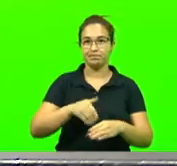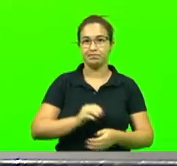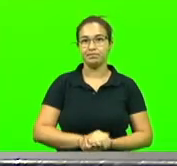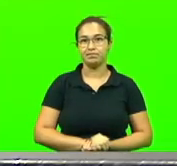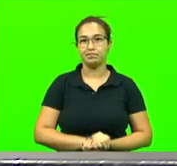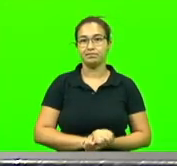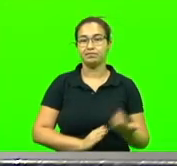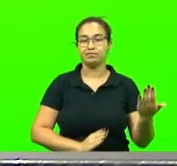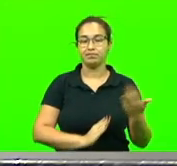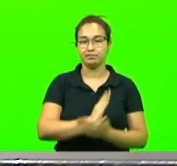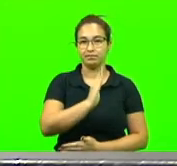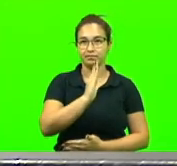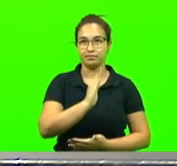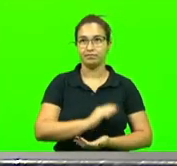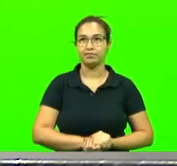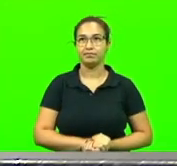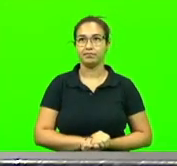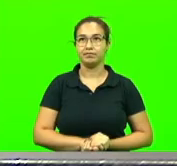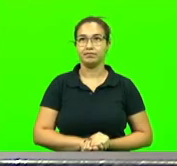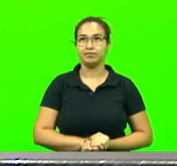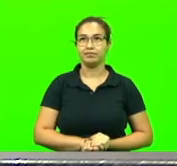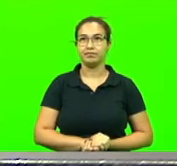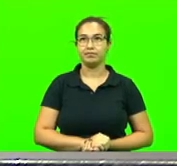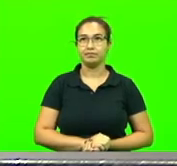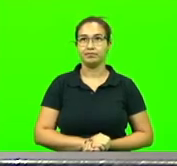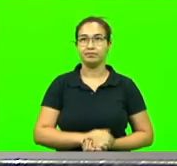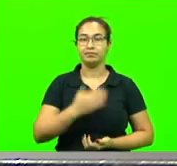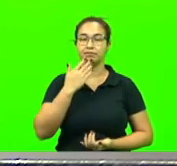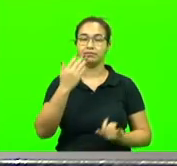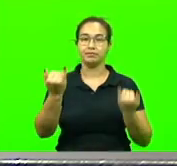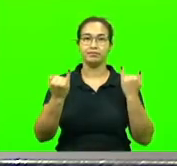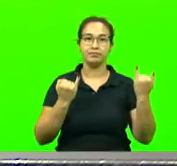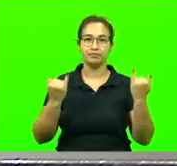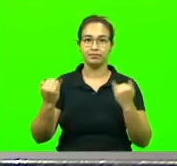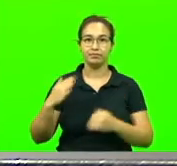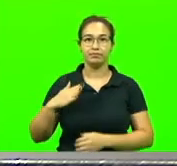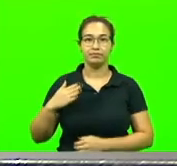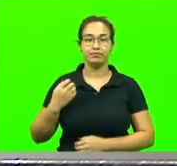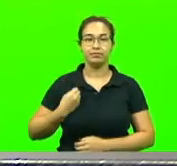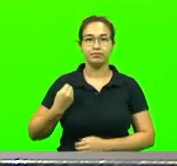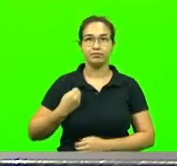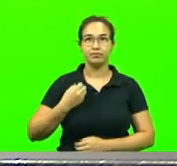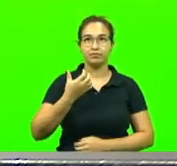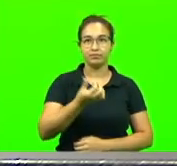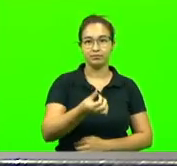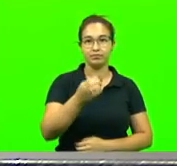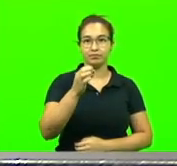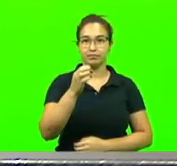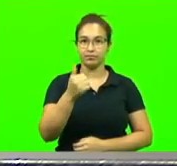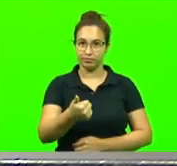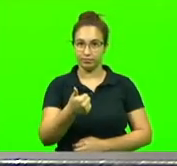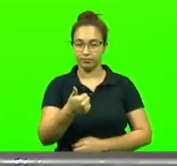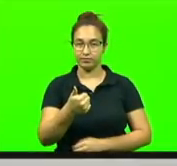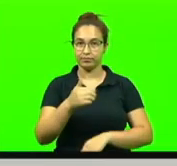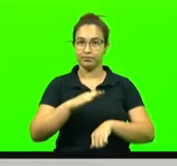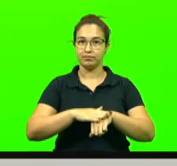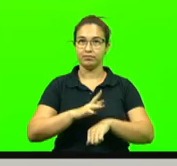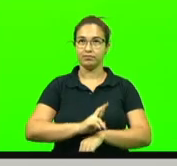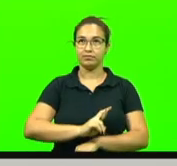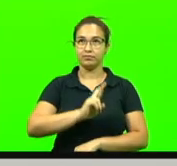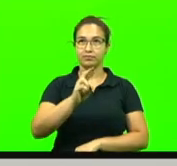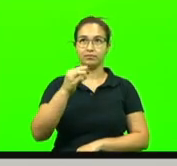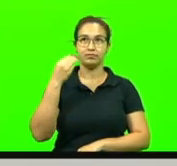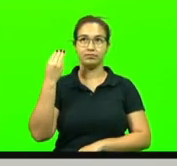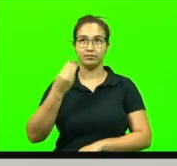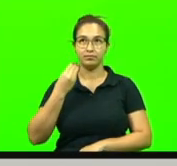votação, aprovado. Pedido de informações número 61. Deputado Márcio